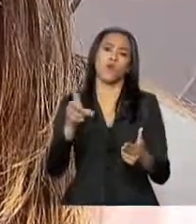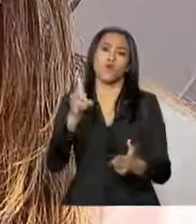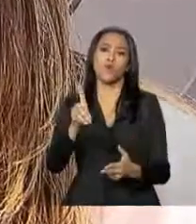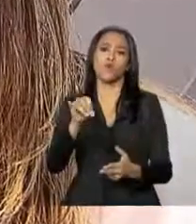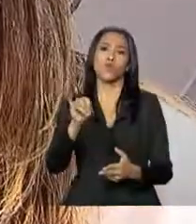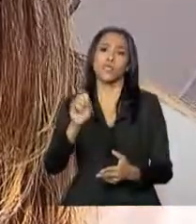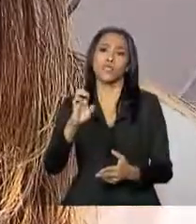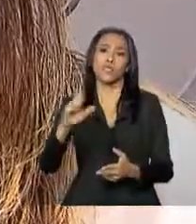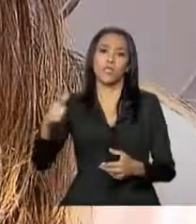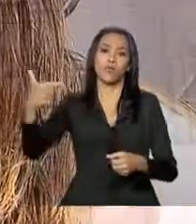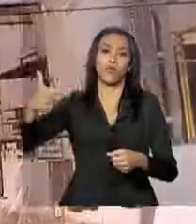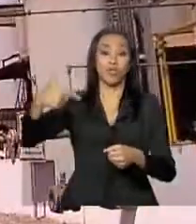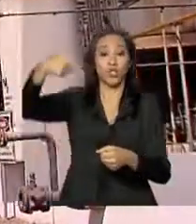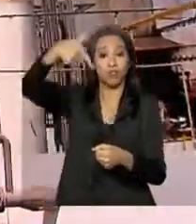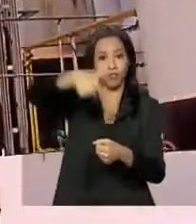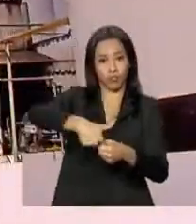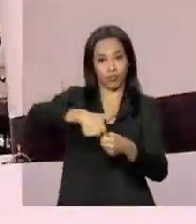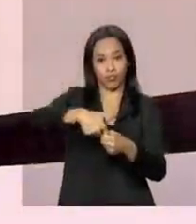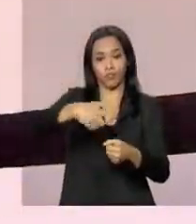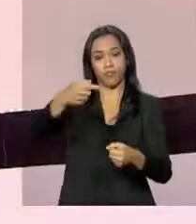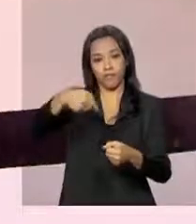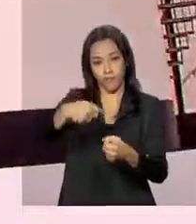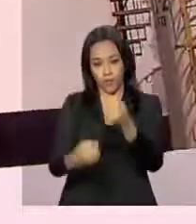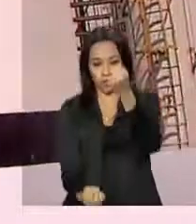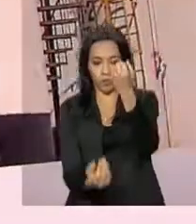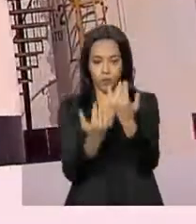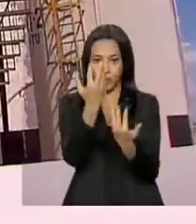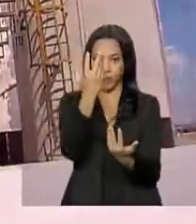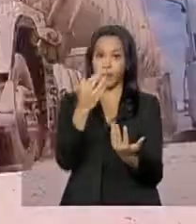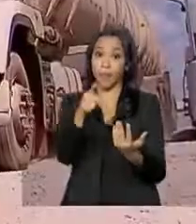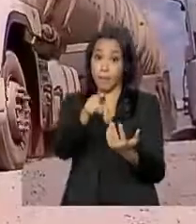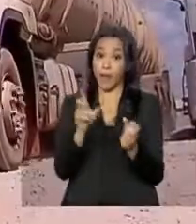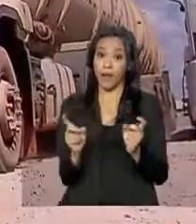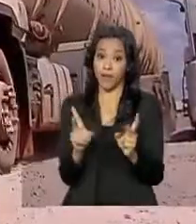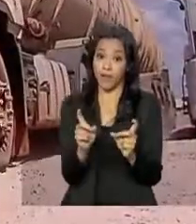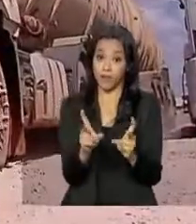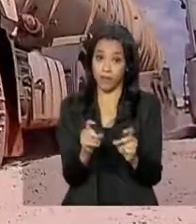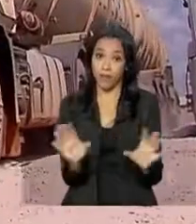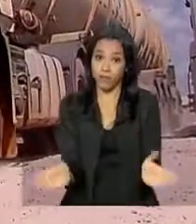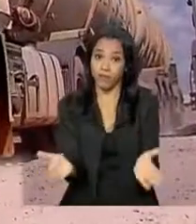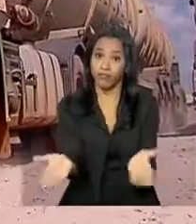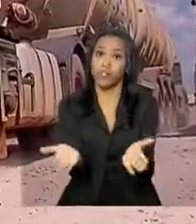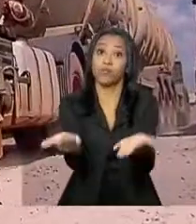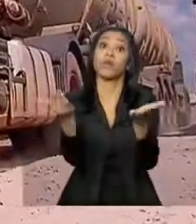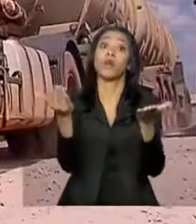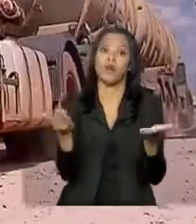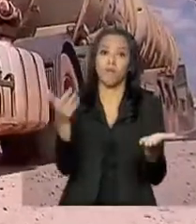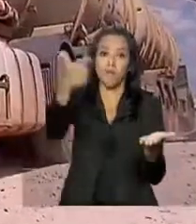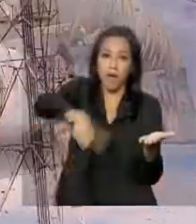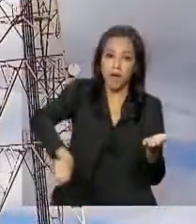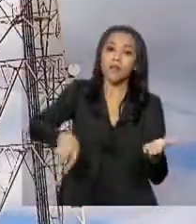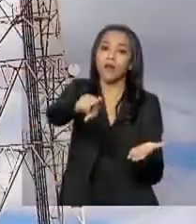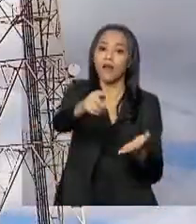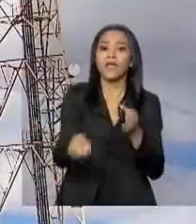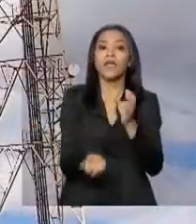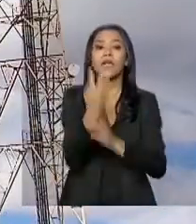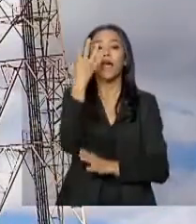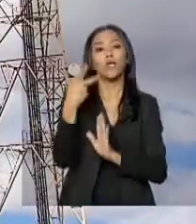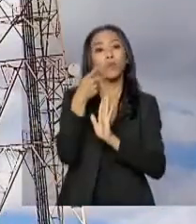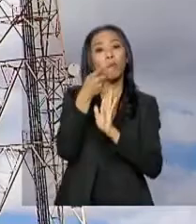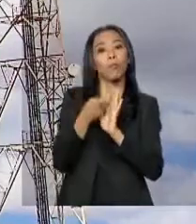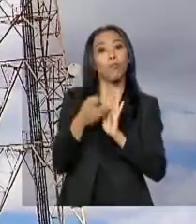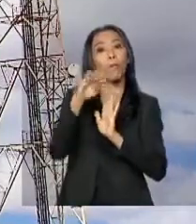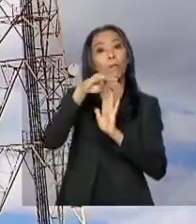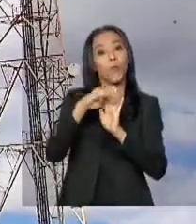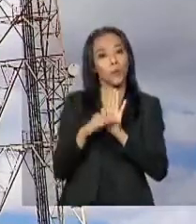ele é utilizado na mistura com diesel. Para estimular a produção e a comercialização dessa fonte de energia, foi criado o programa